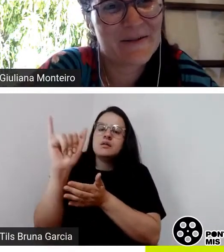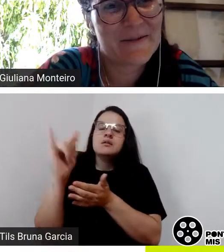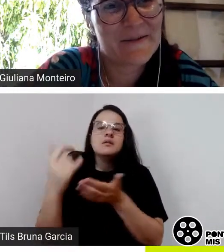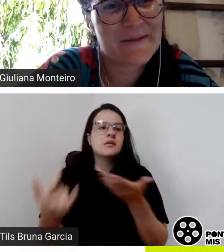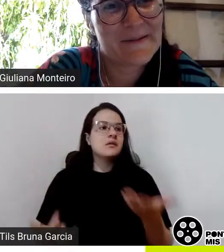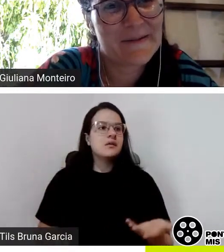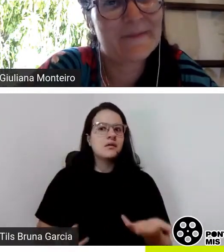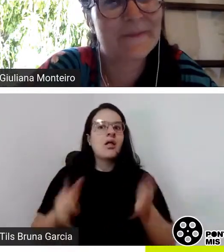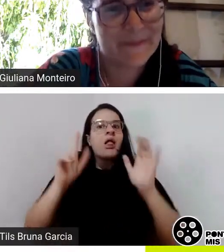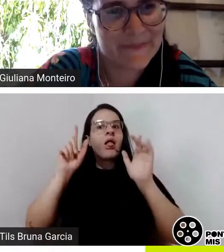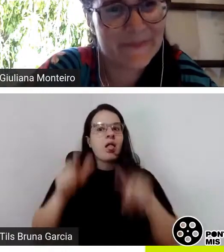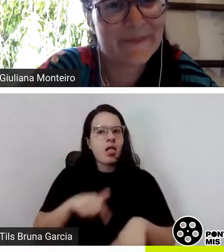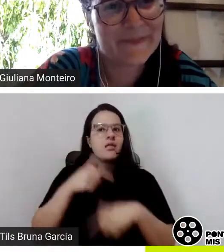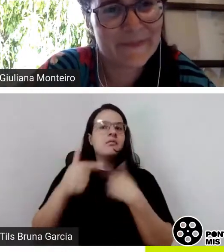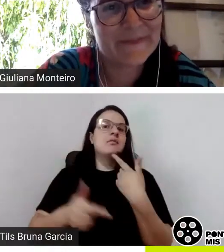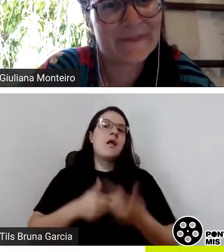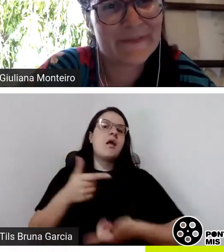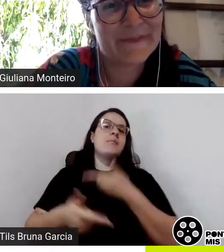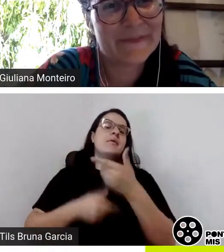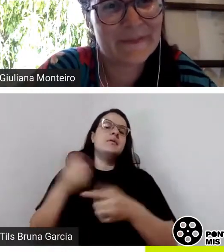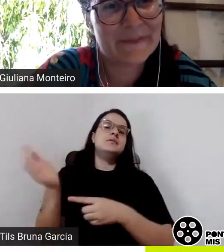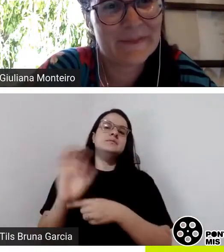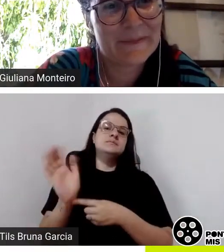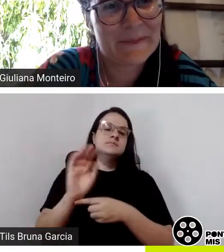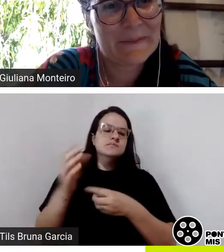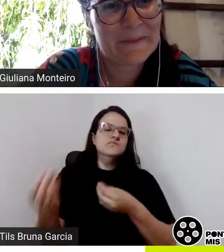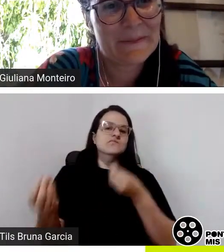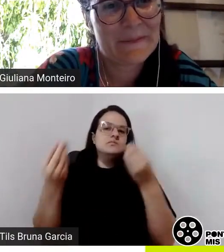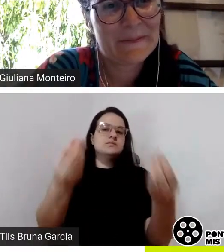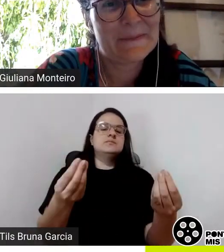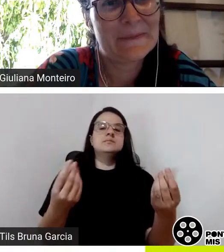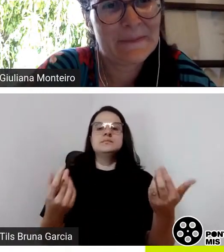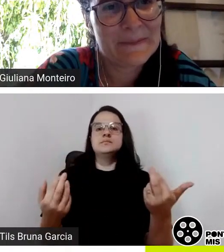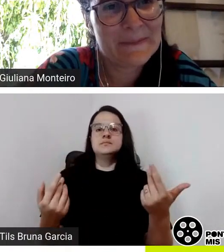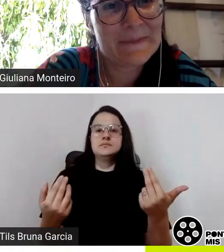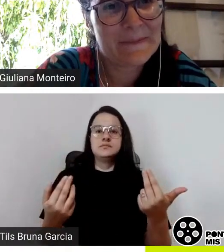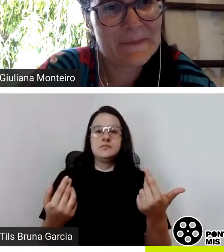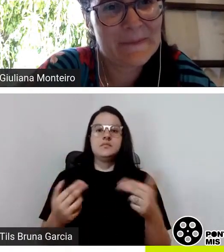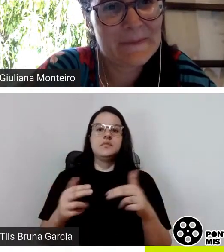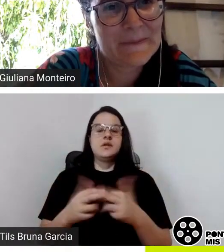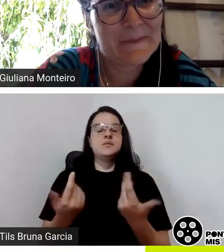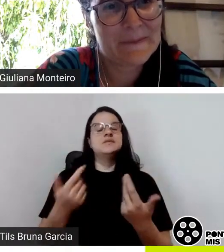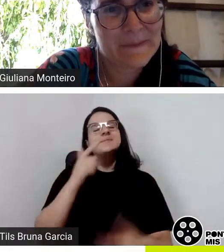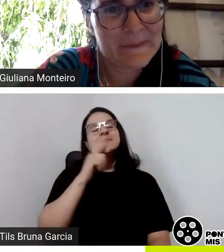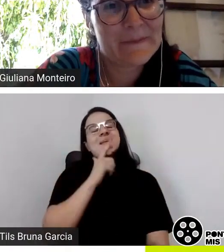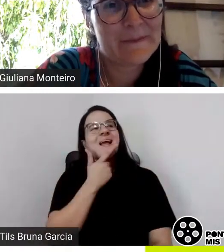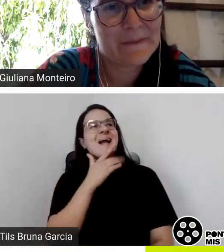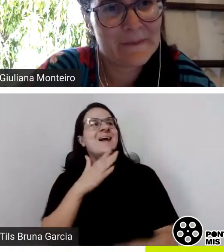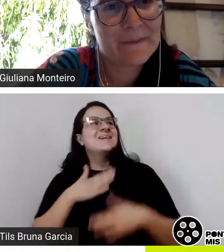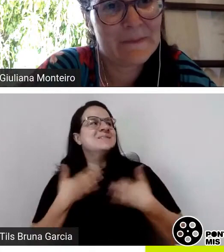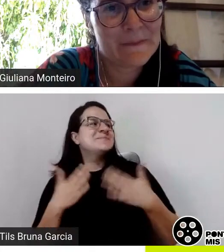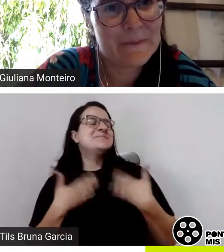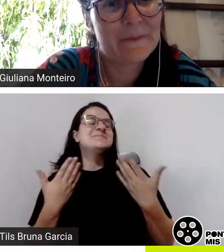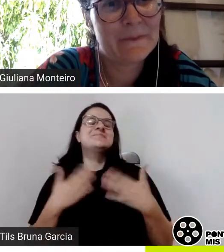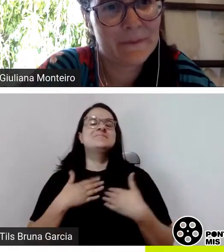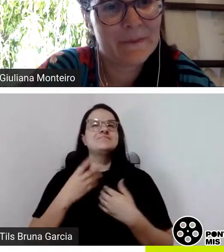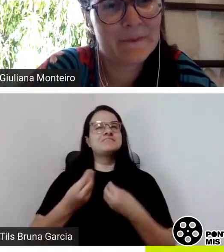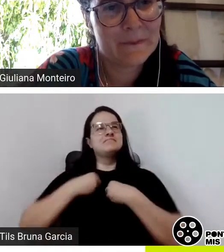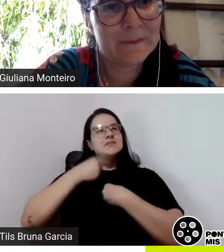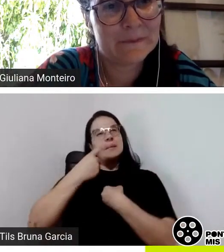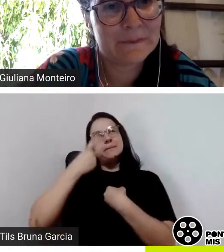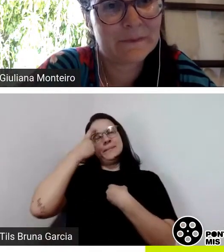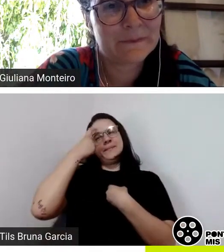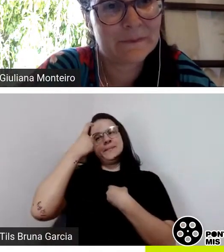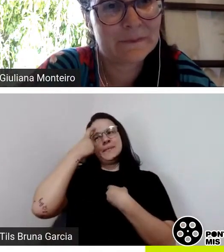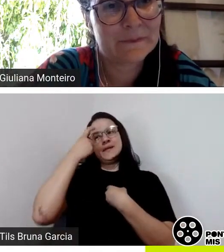é um serviço que o filme faz. E, além disso, ele diverte, ele pode divertir, pode ensinar e pode fazer a gente pensar. Eu sempre